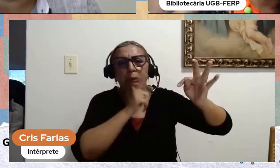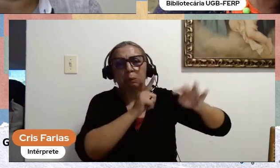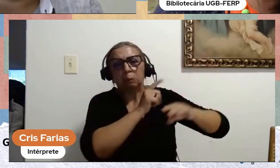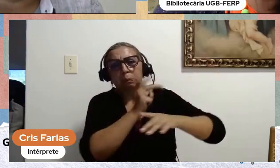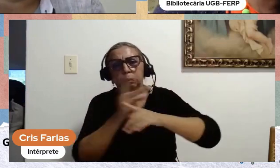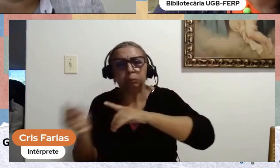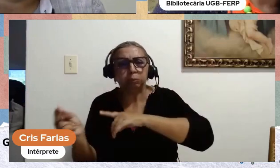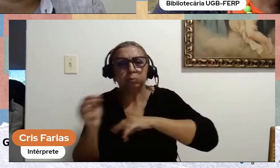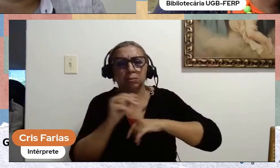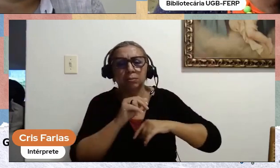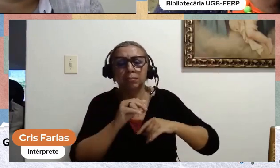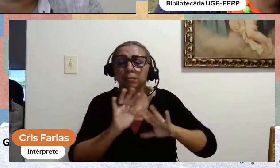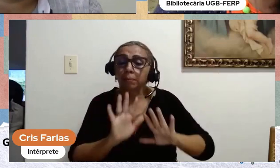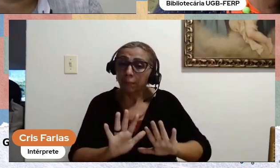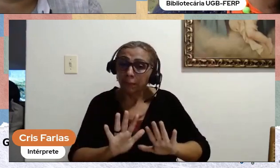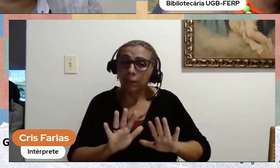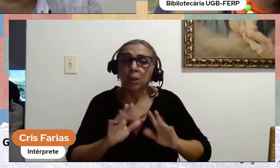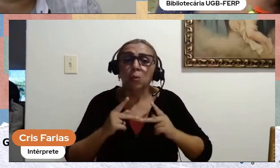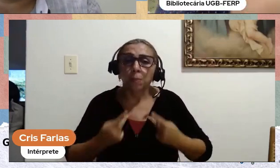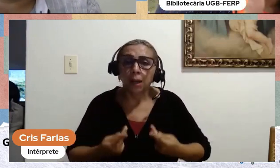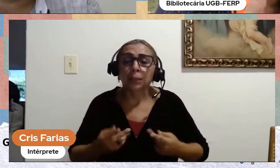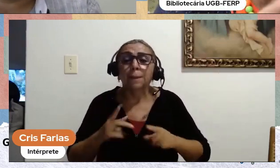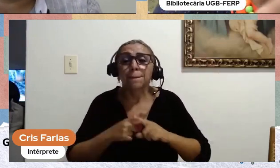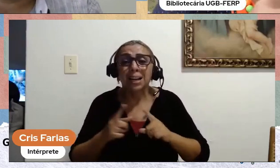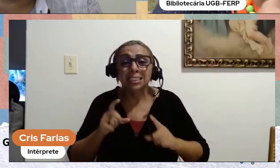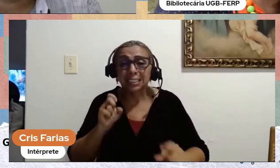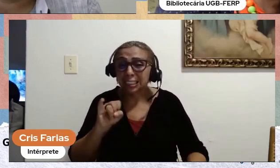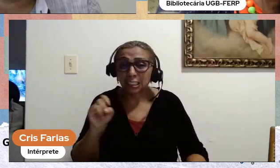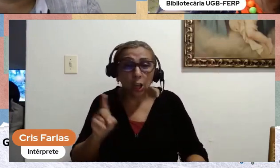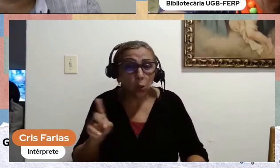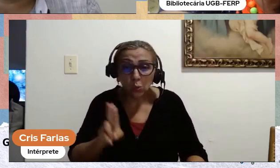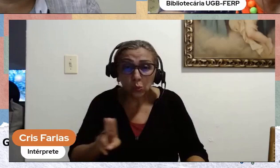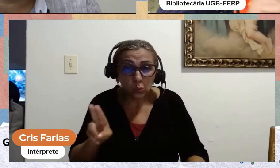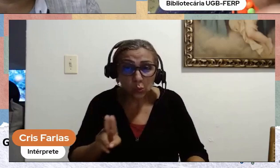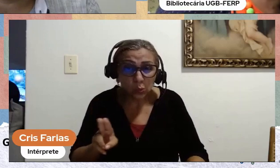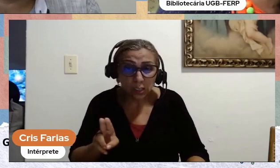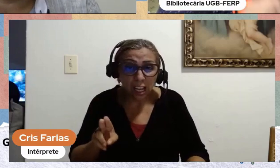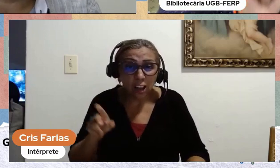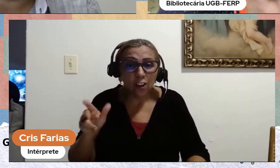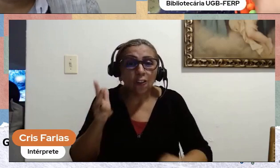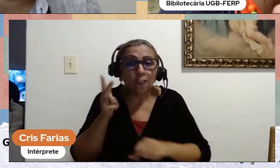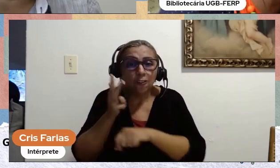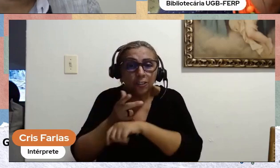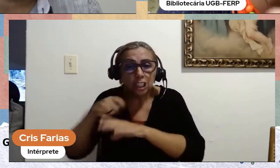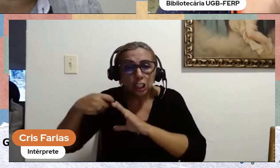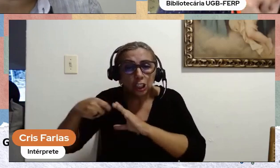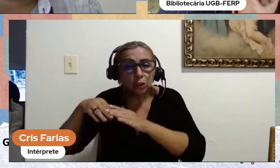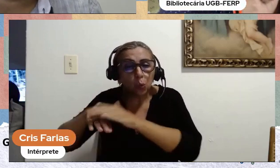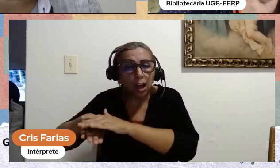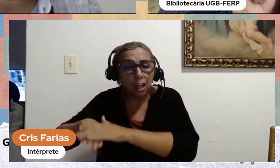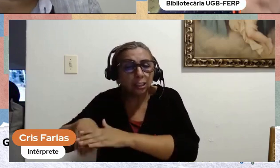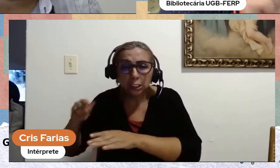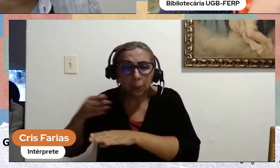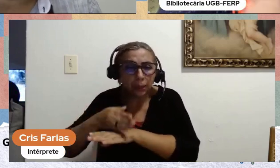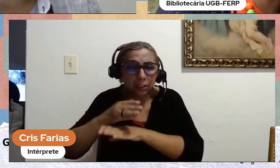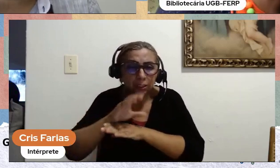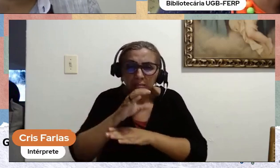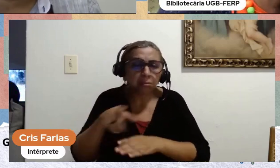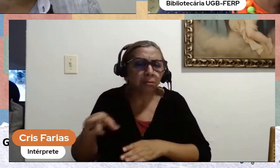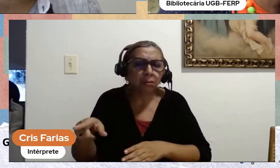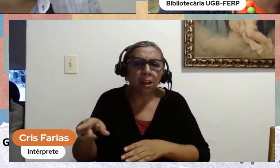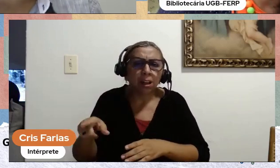também entram. Mas se eu não usar esses vídeos que estão aí, se eles não participarem da divulgação científica, eles também